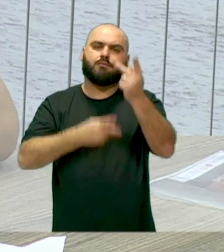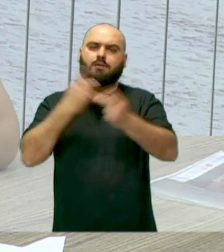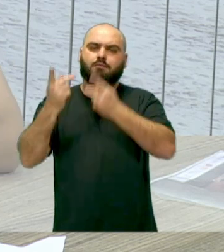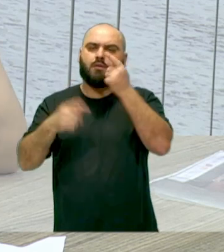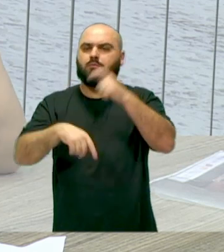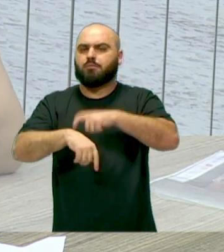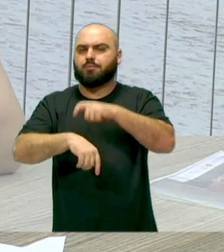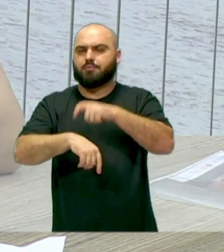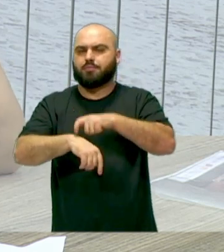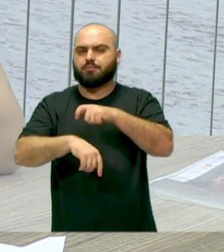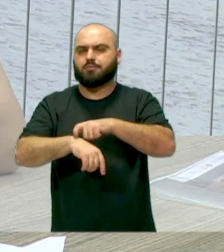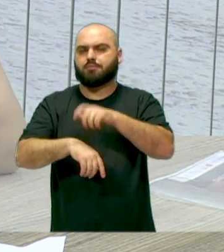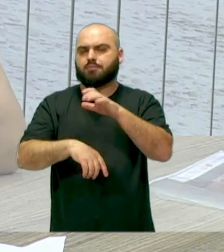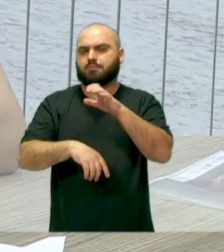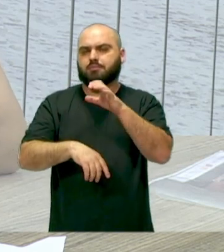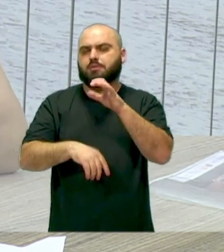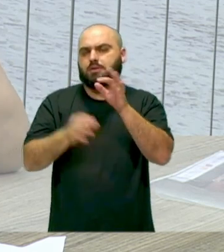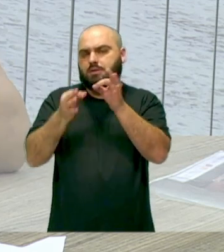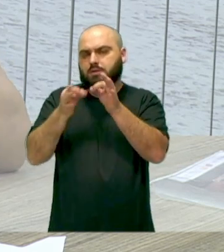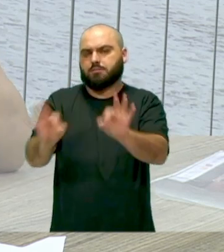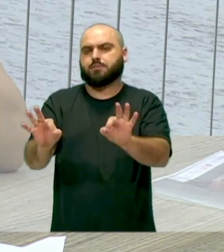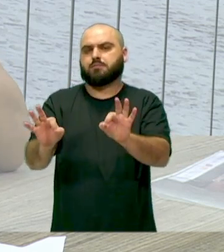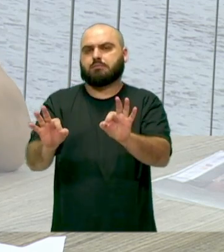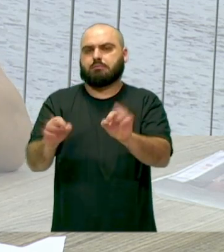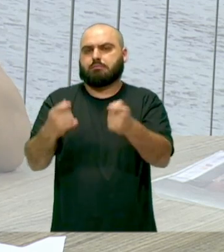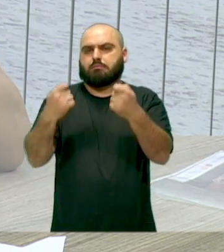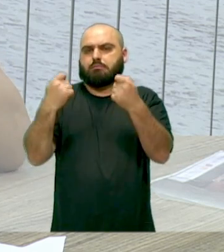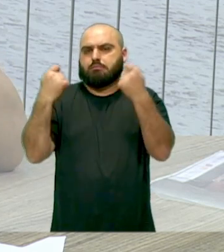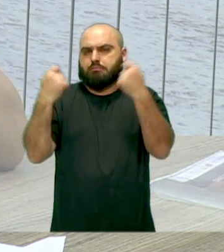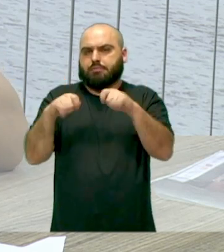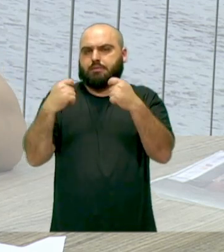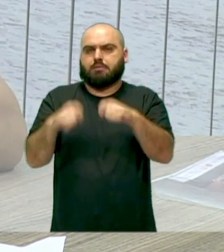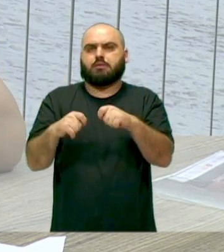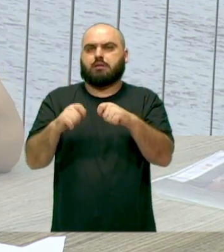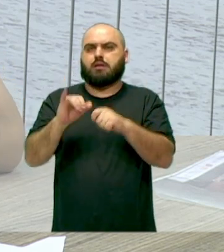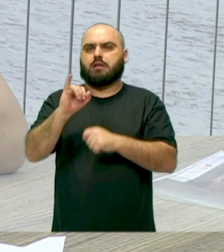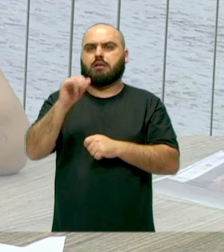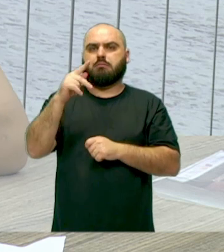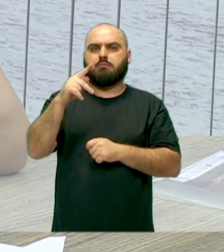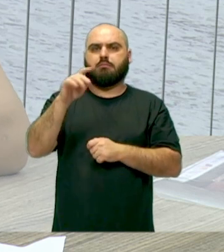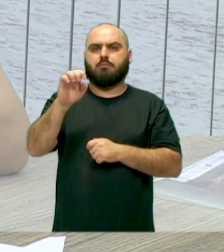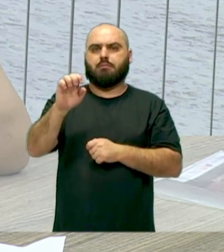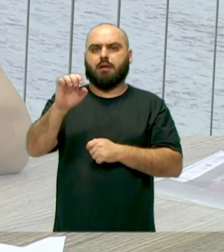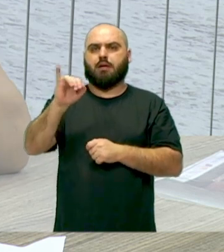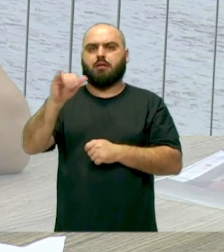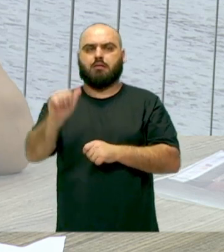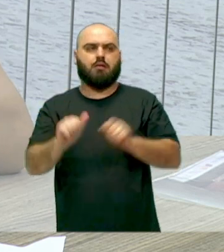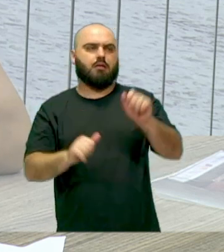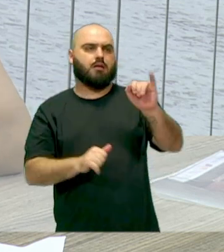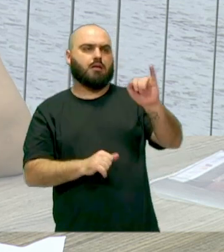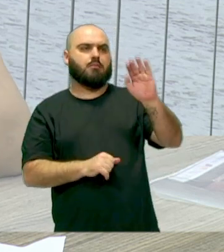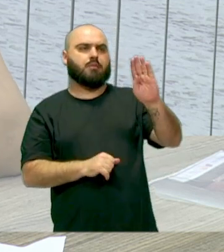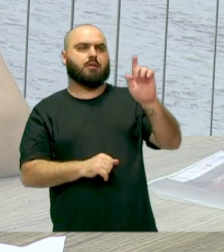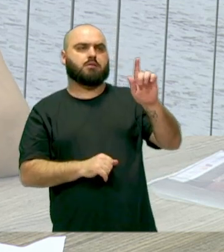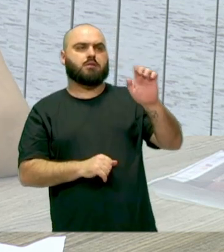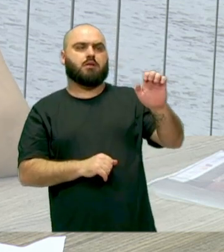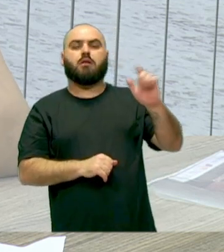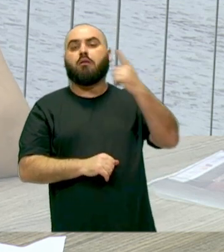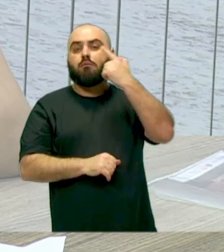né? Sem precisar ser dados do IPEA ou do IBGE. Vamos aqui em